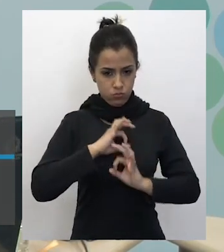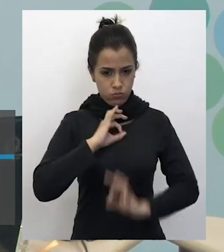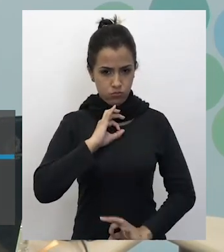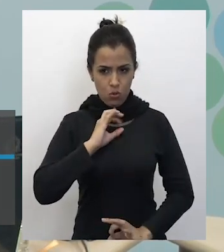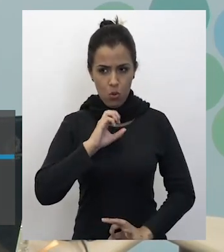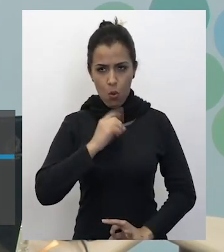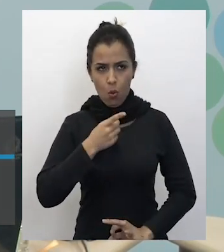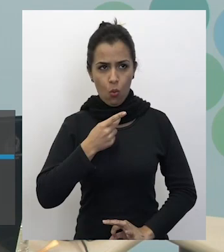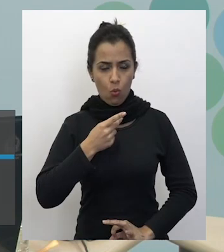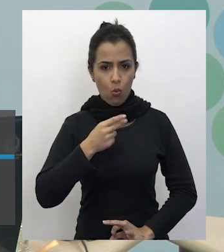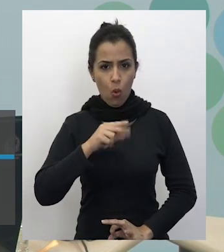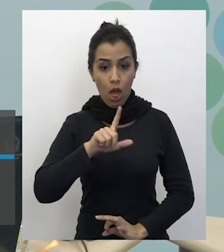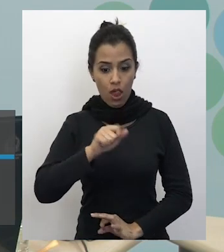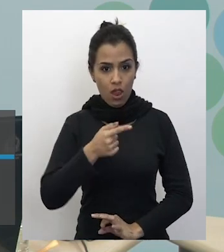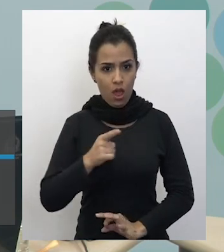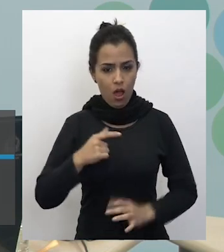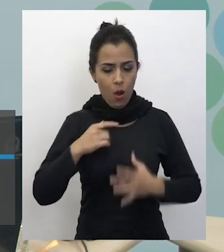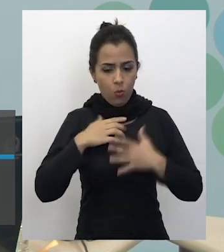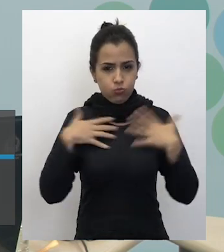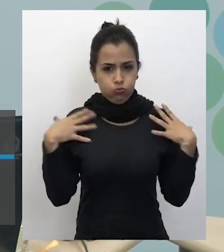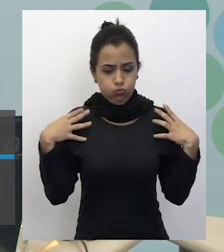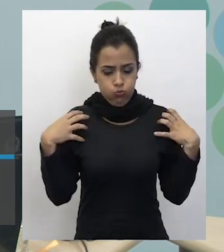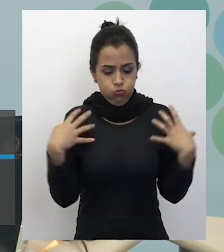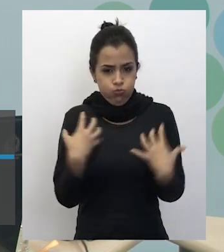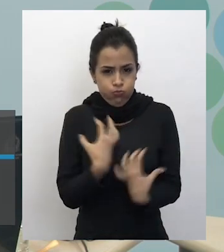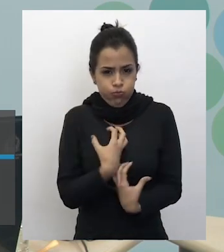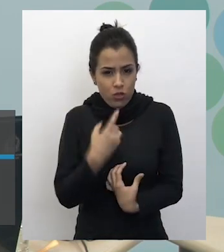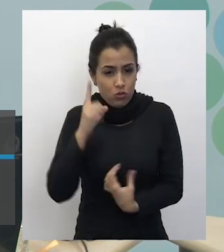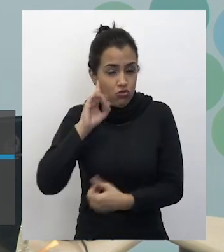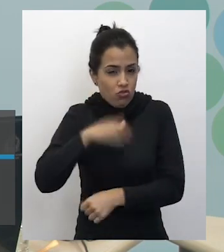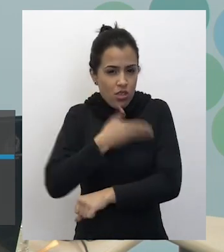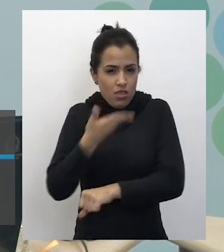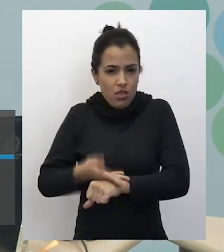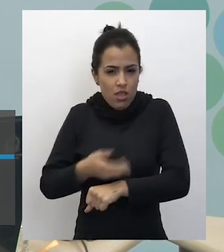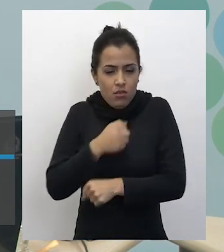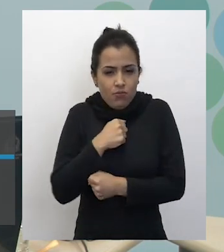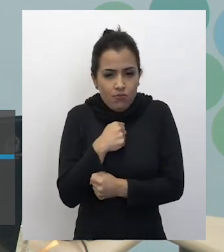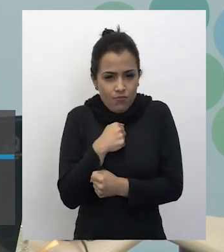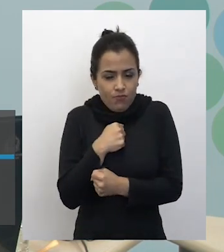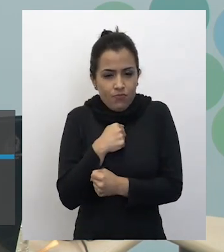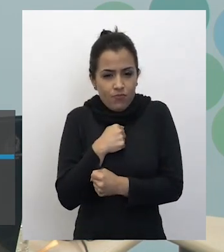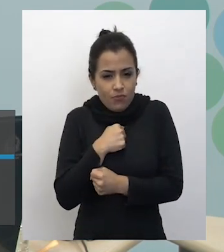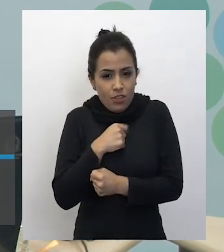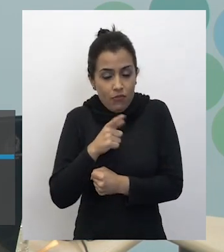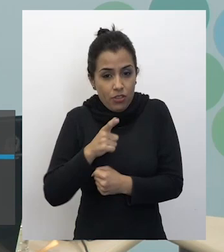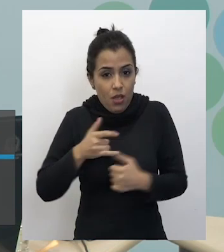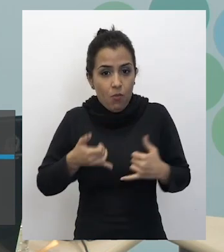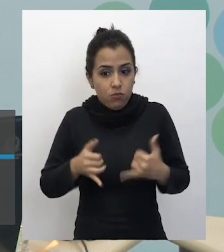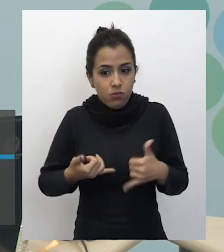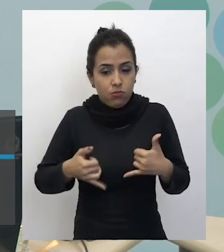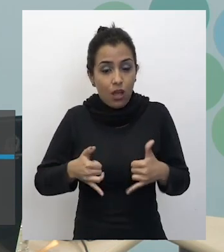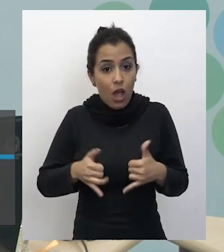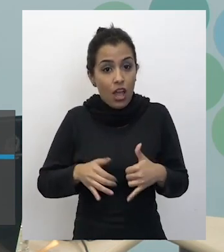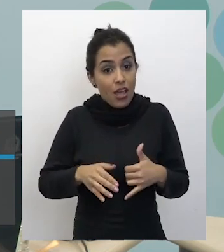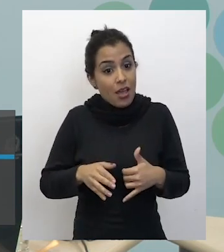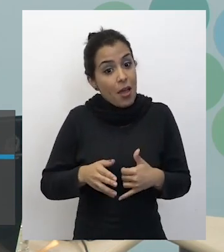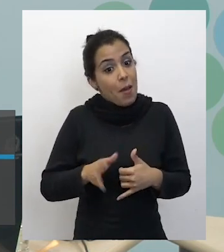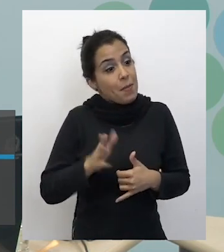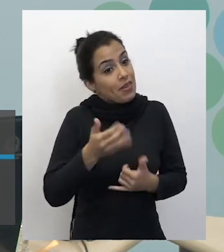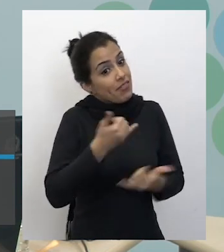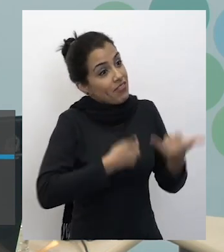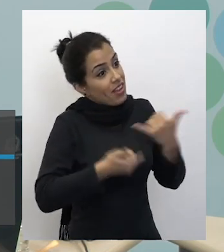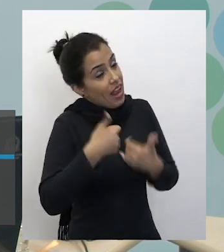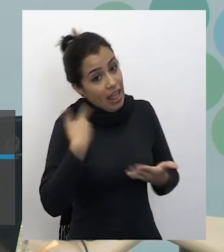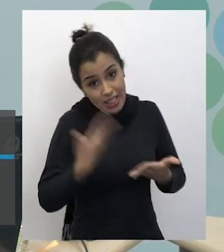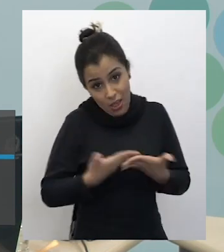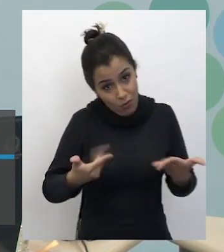lã, né? Uma lã sintética que você fica o dia inteiro se atritando, senta, levanta, você ganha uma carga. Dizem aí, eu já fiz o teste e